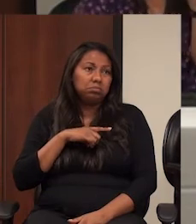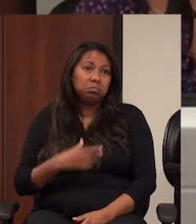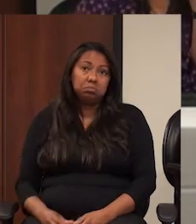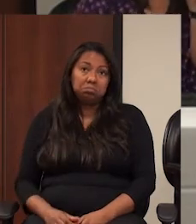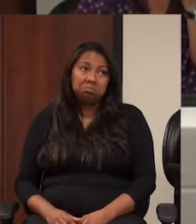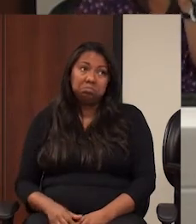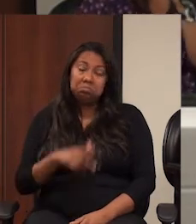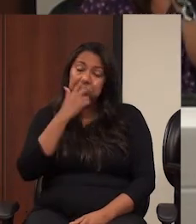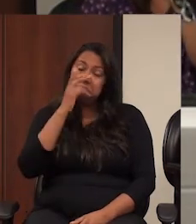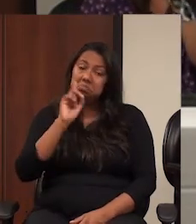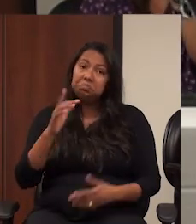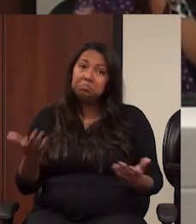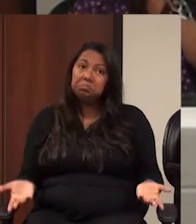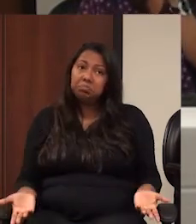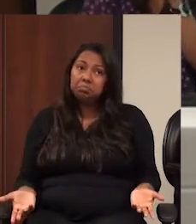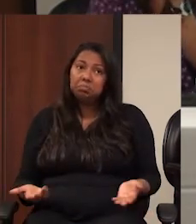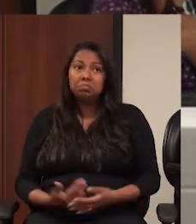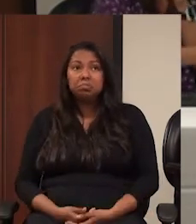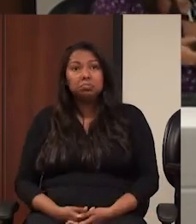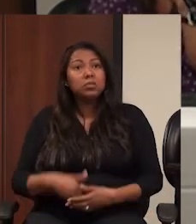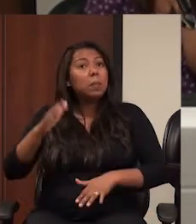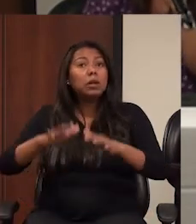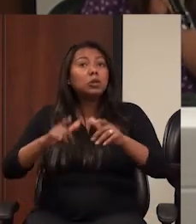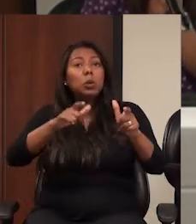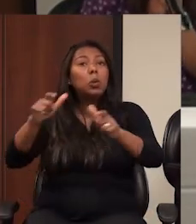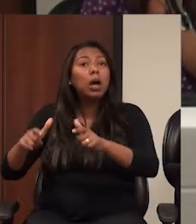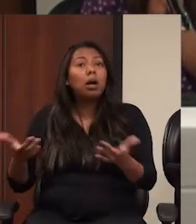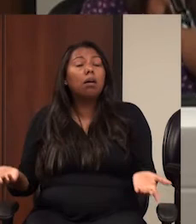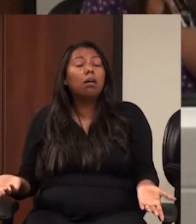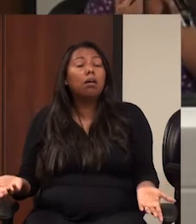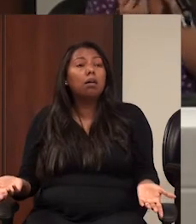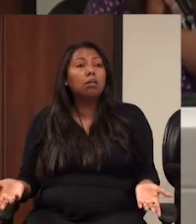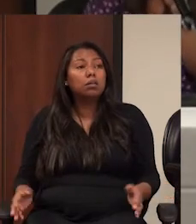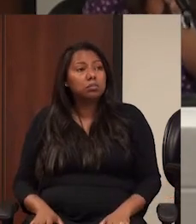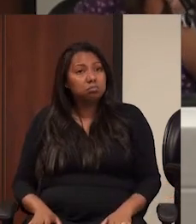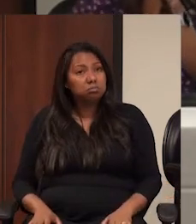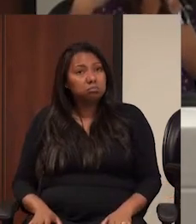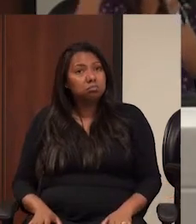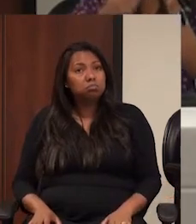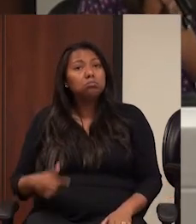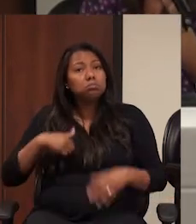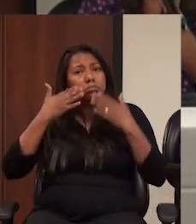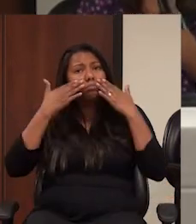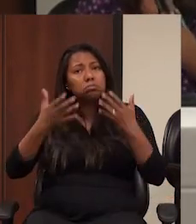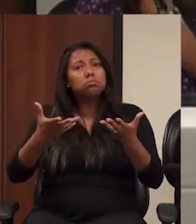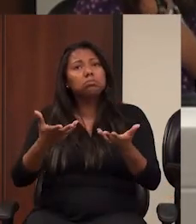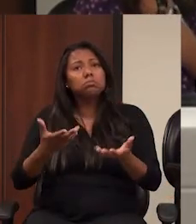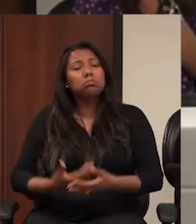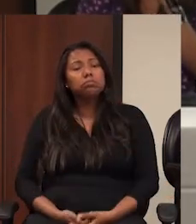Eu acho que não. Mas vejam, tudo depende do local onde ele vai estar. É isso que eu quero mostrar, que eu quero